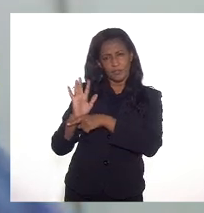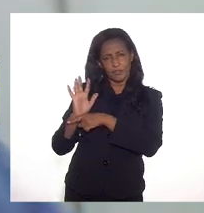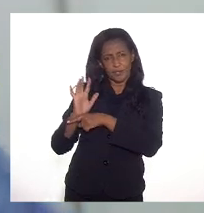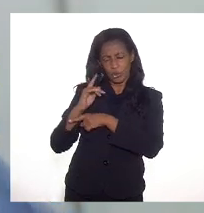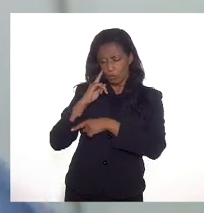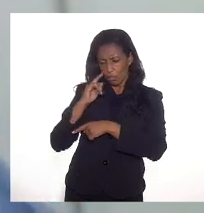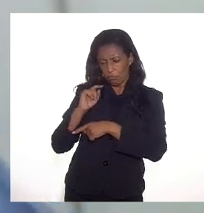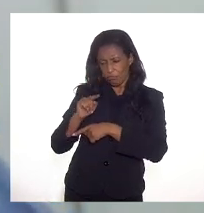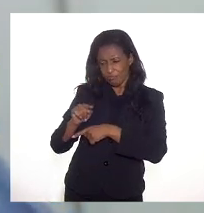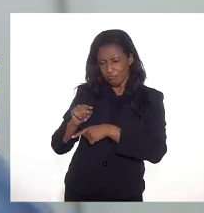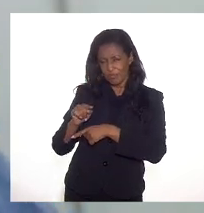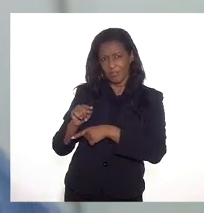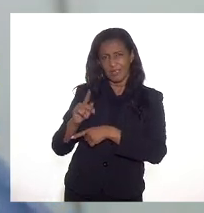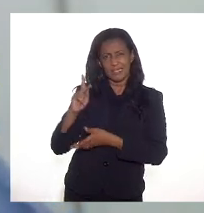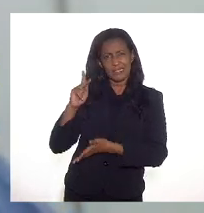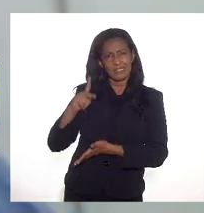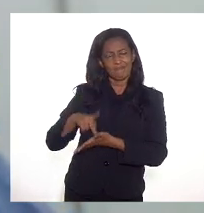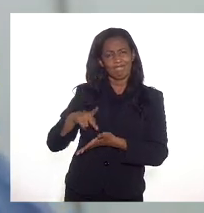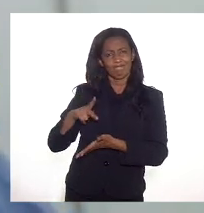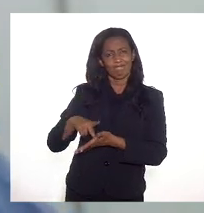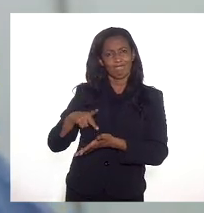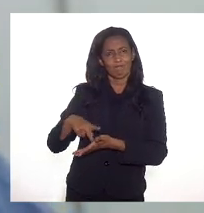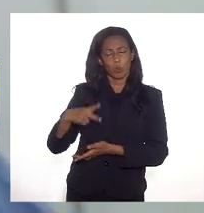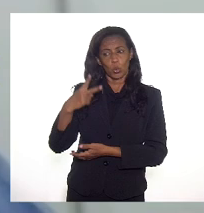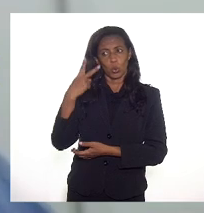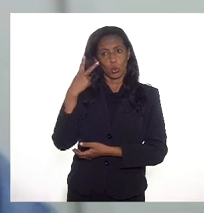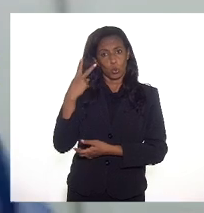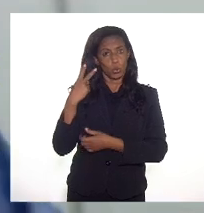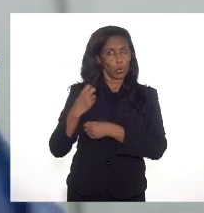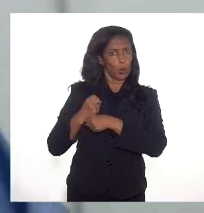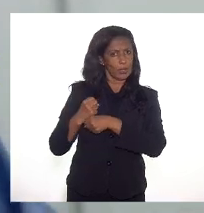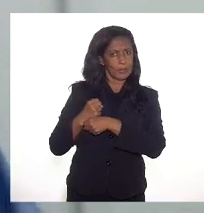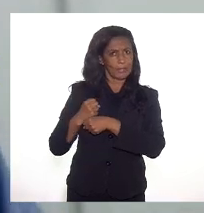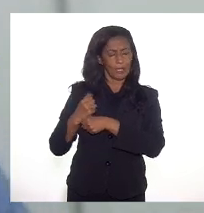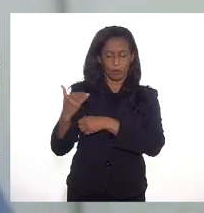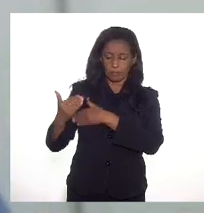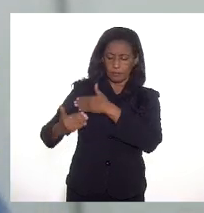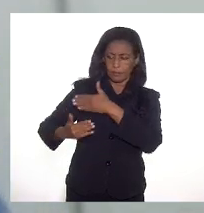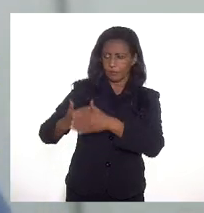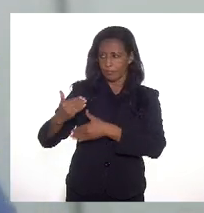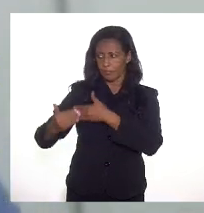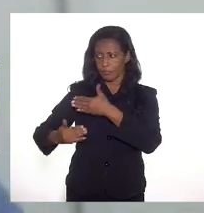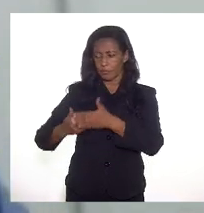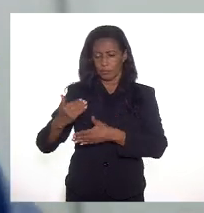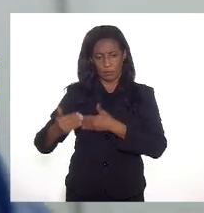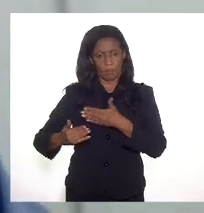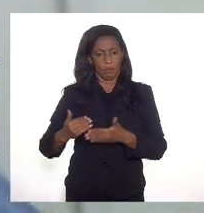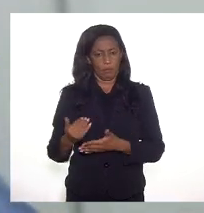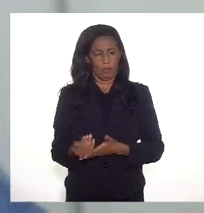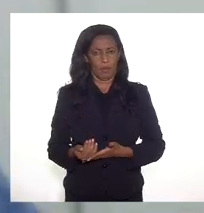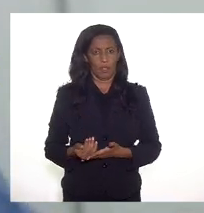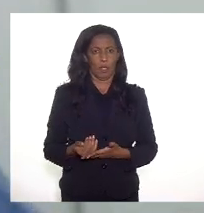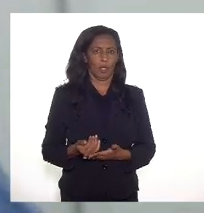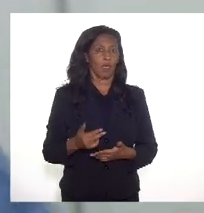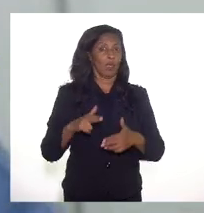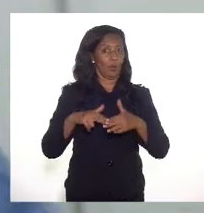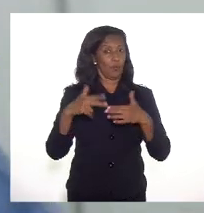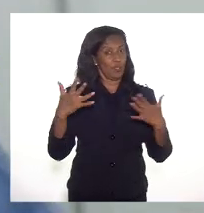é exatamente nesses últimos dois anos, e por isso fiz questão de saudar a